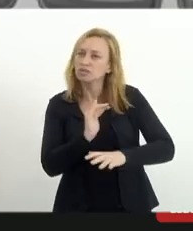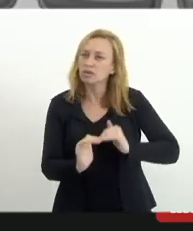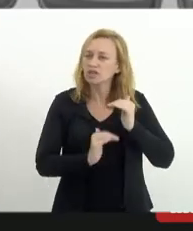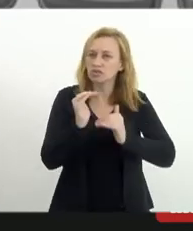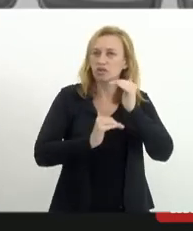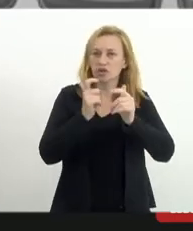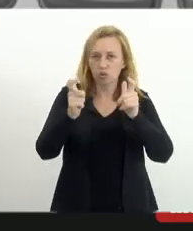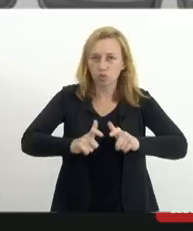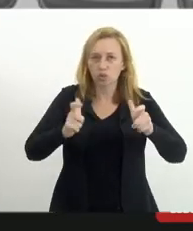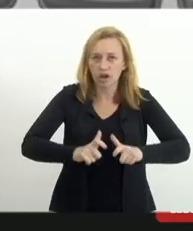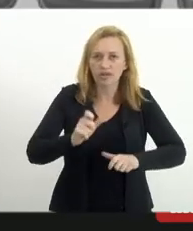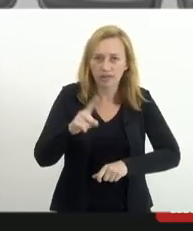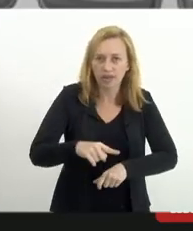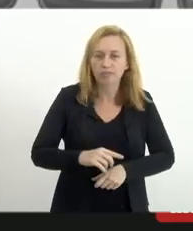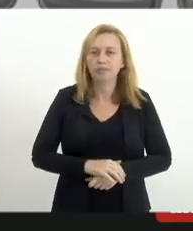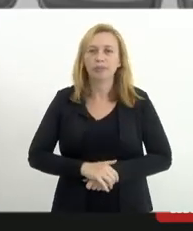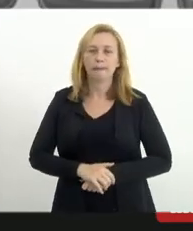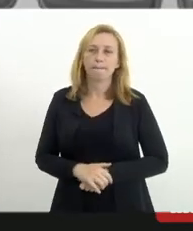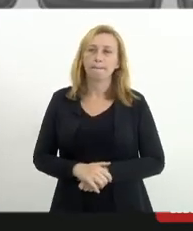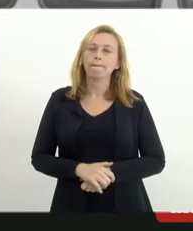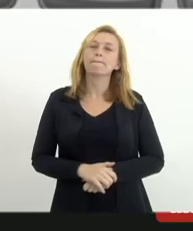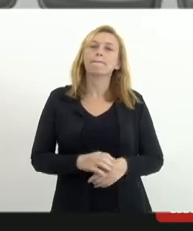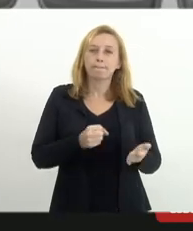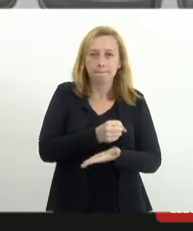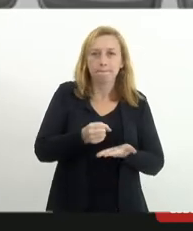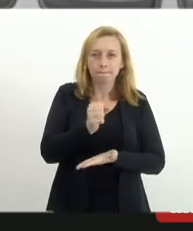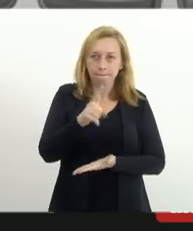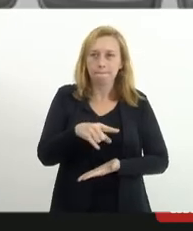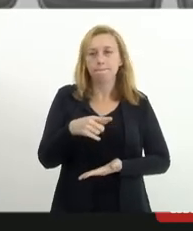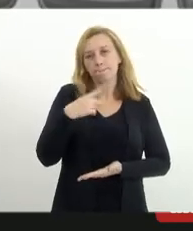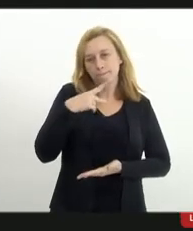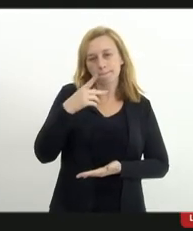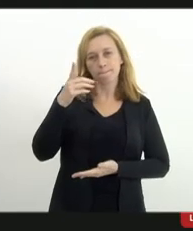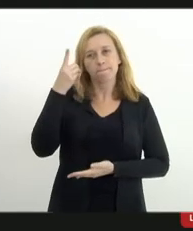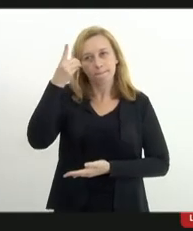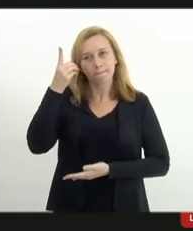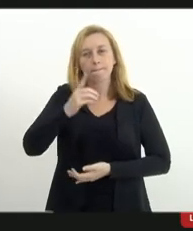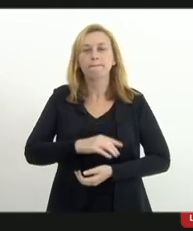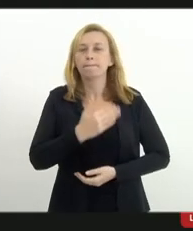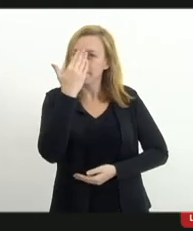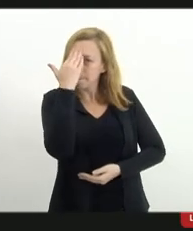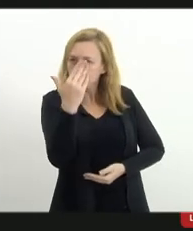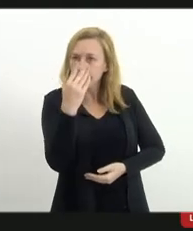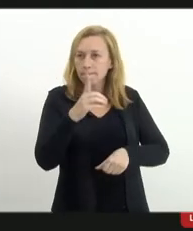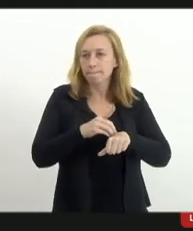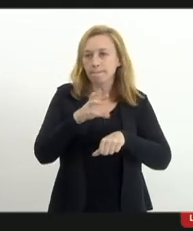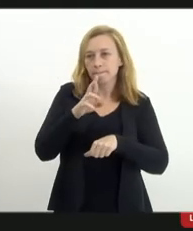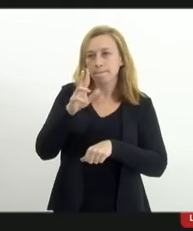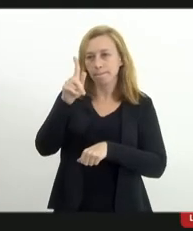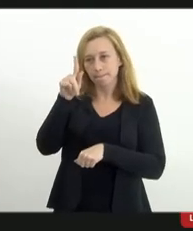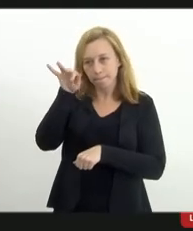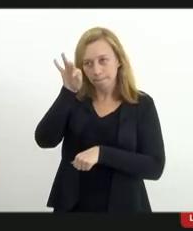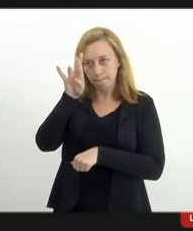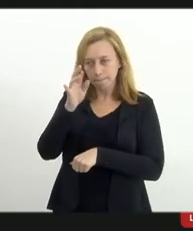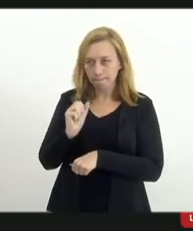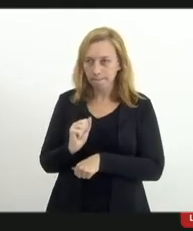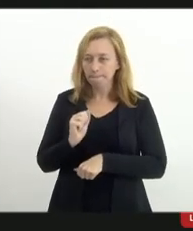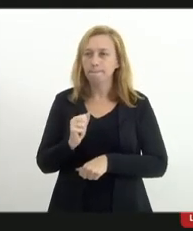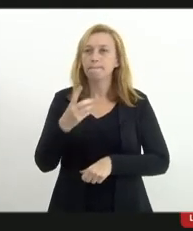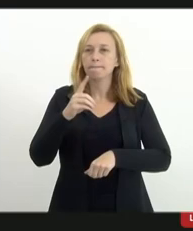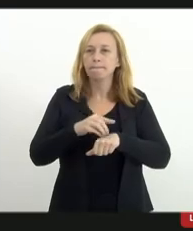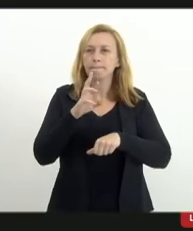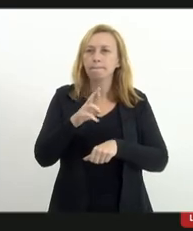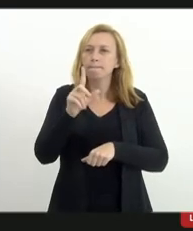a região, né? É, basicamente é isso, deputado. Eu agradeço, doutor Gadeiro. Doutor Luiz